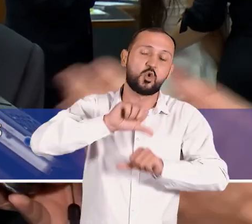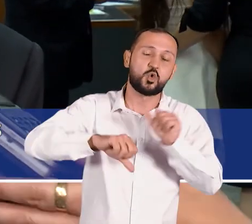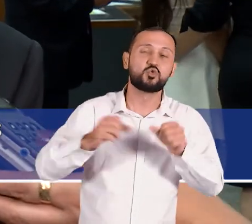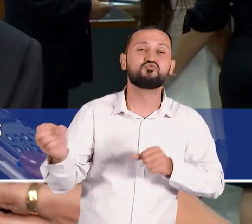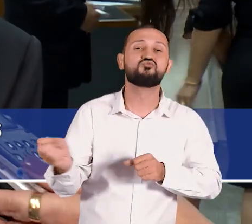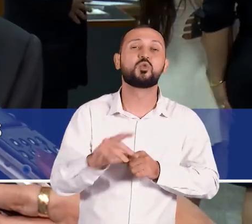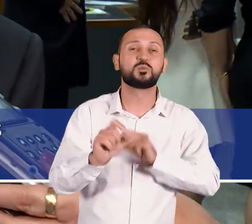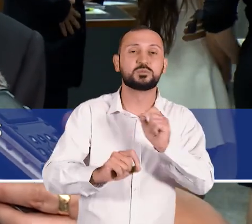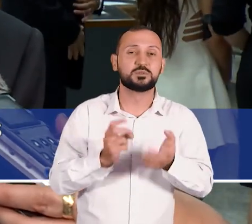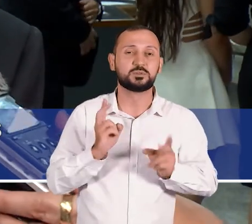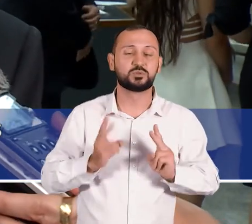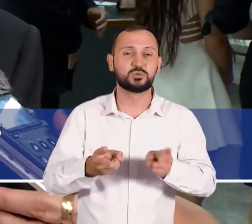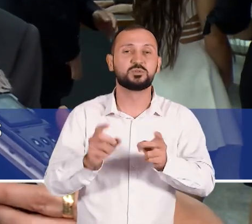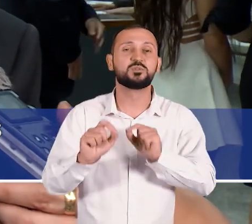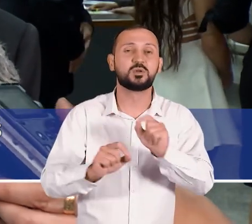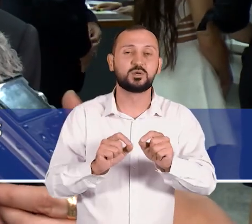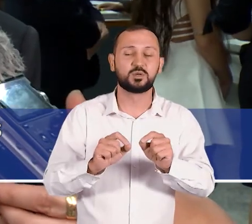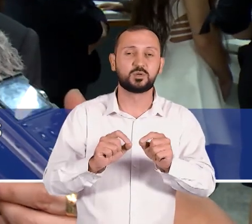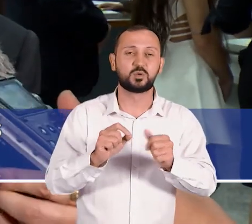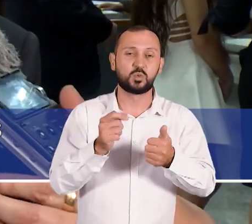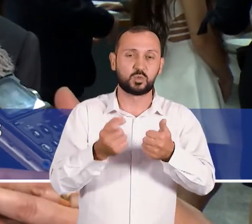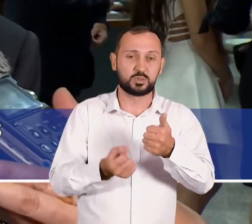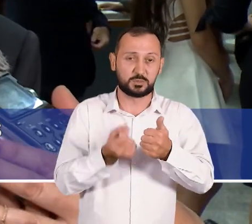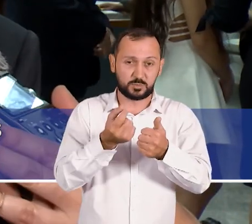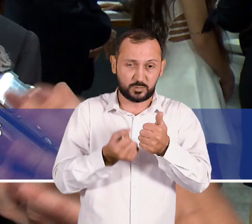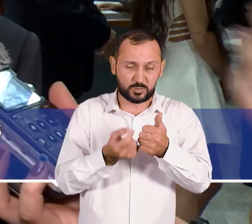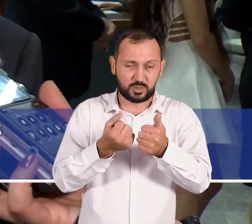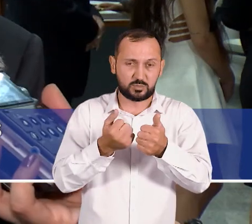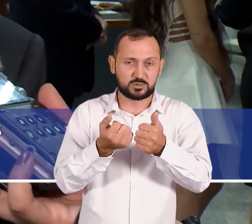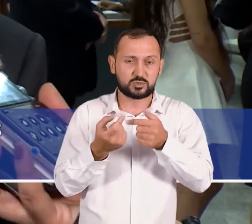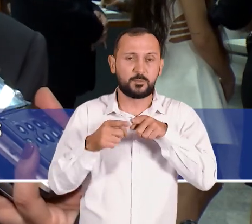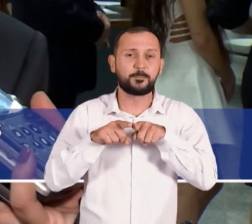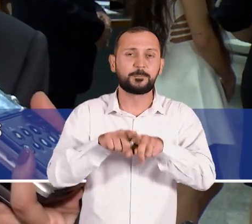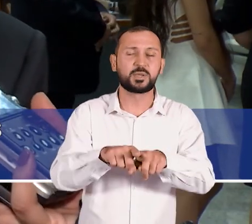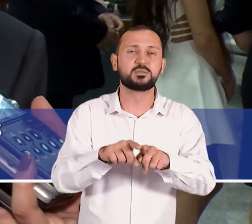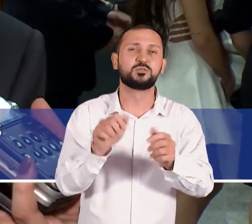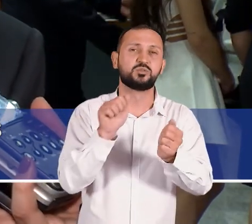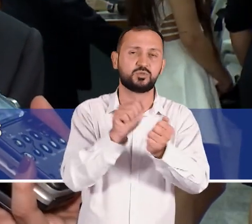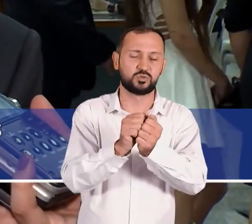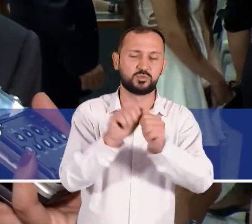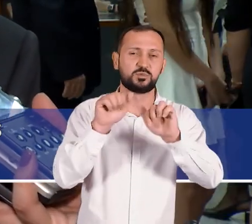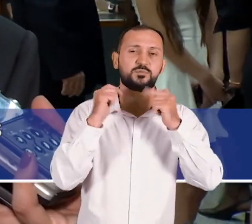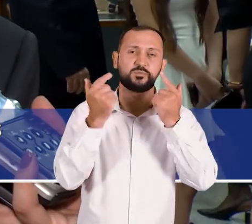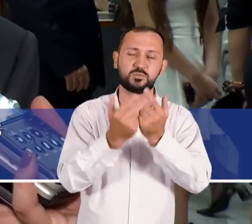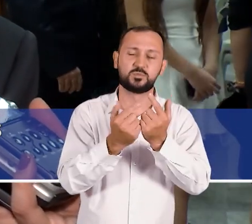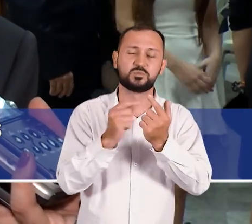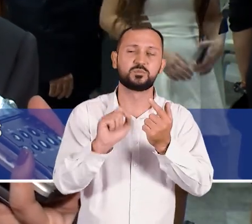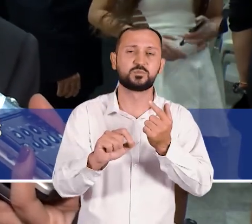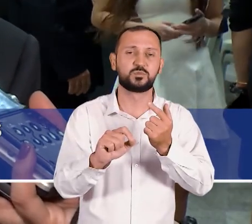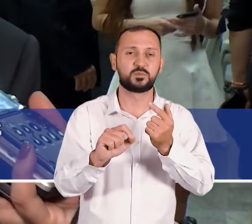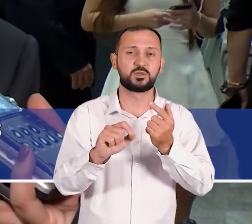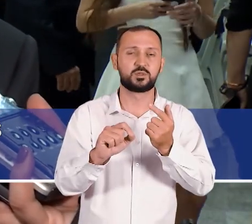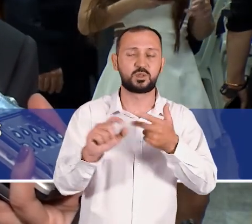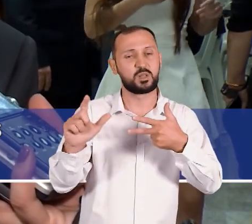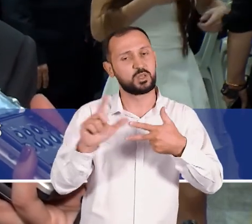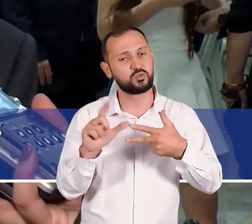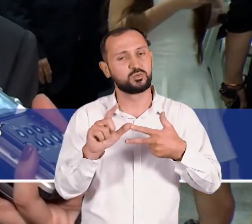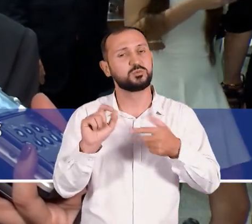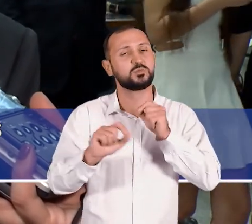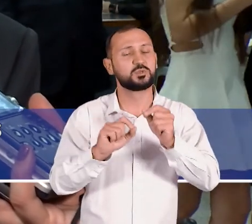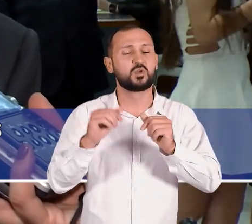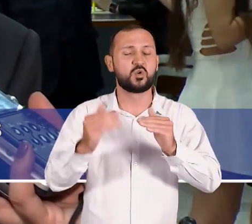também renovamos aqui, de continuar fazendo com que o tribunal seja um parceiro, aliado da Assembleia Legislativa, do Poder